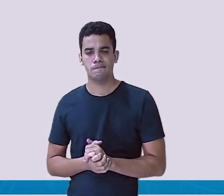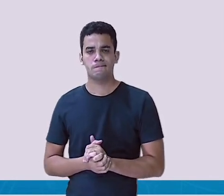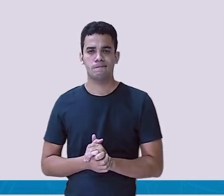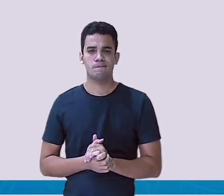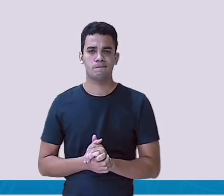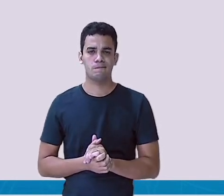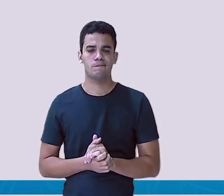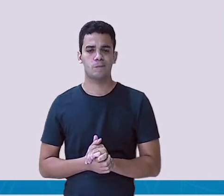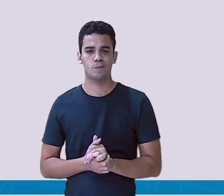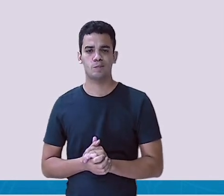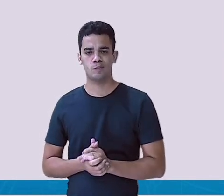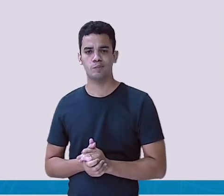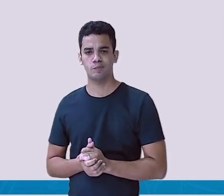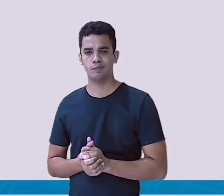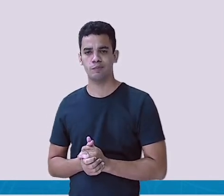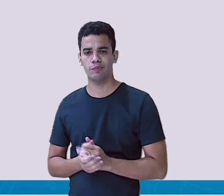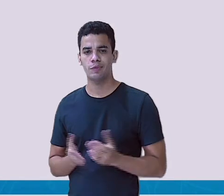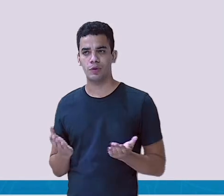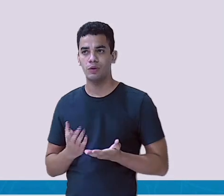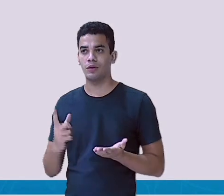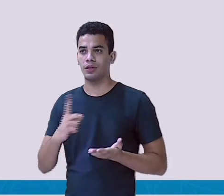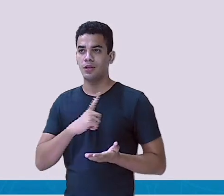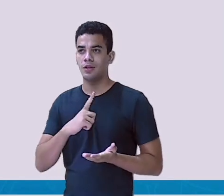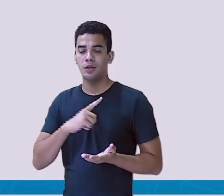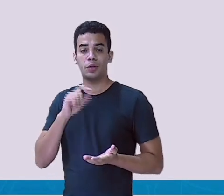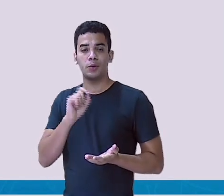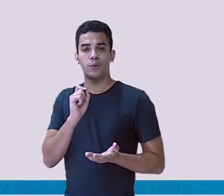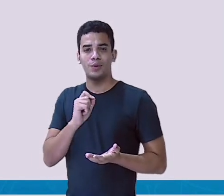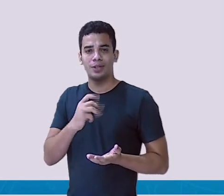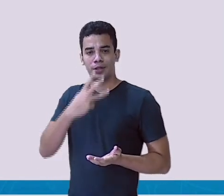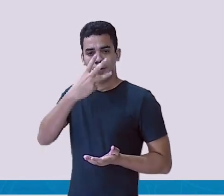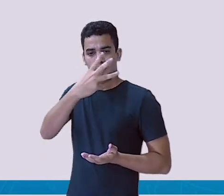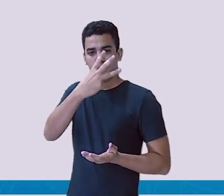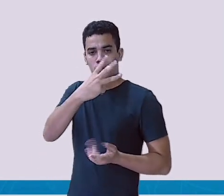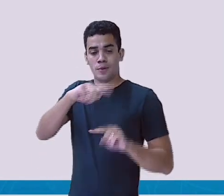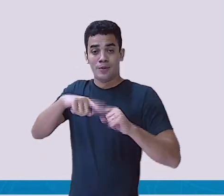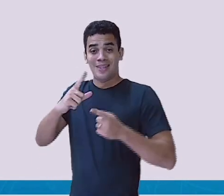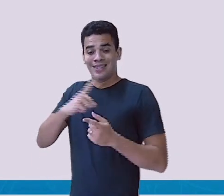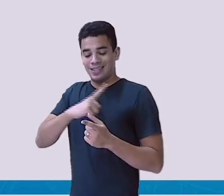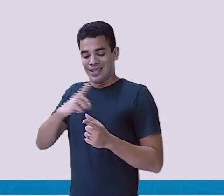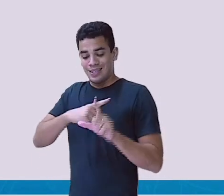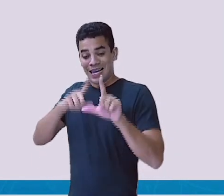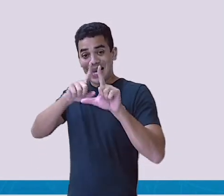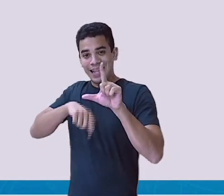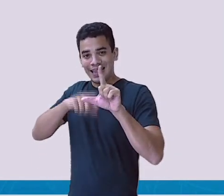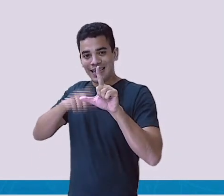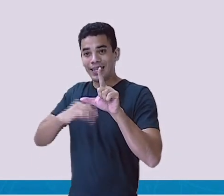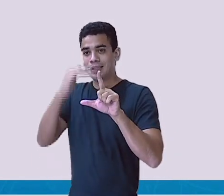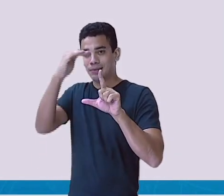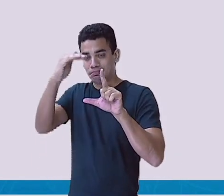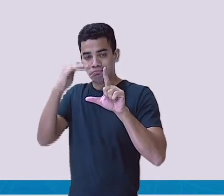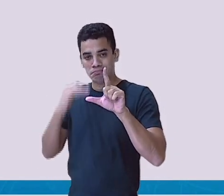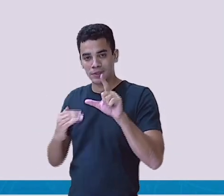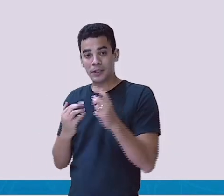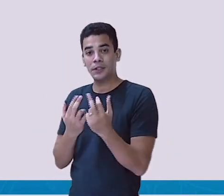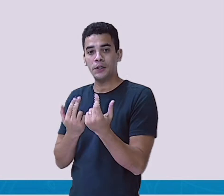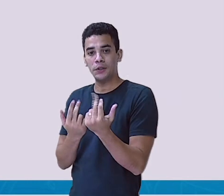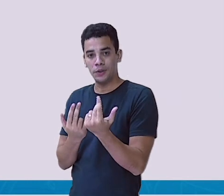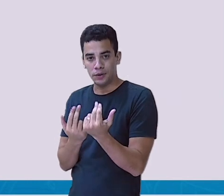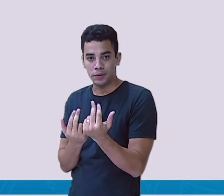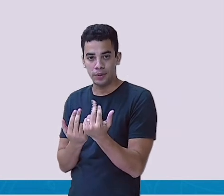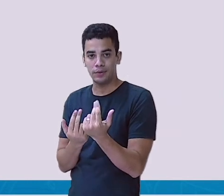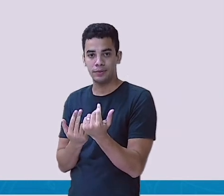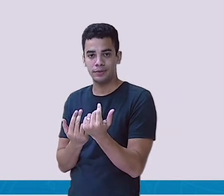certo? Aqui eu tenho, ó, sinais iguais. Menos 3AY menos